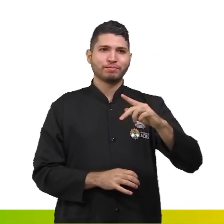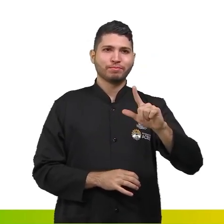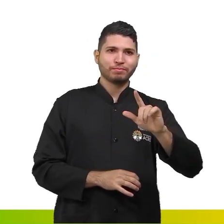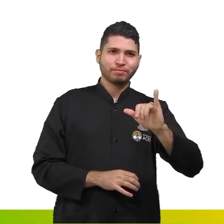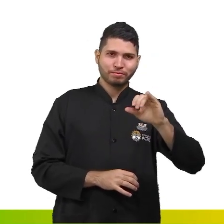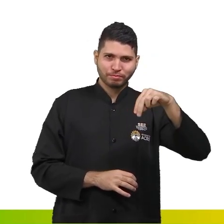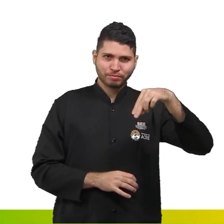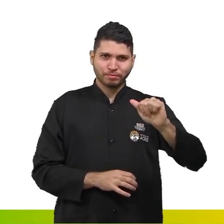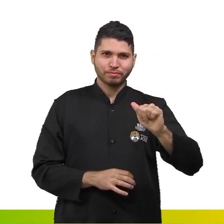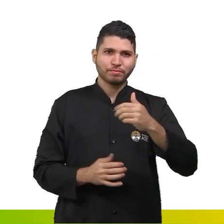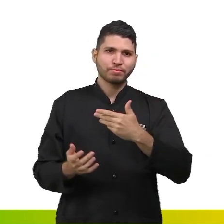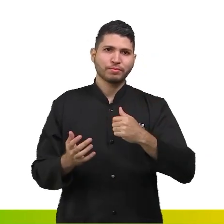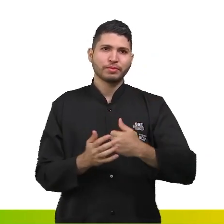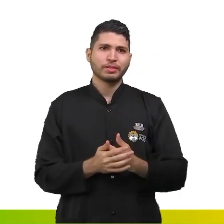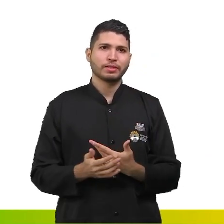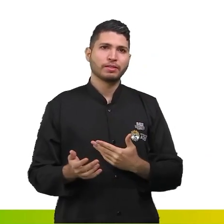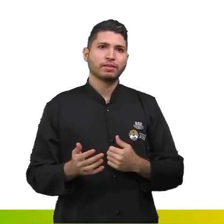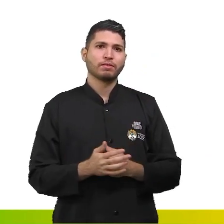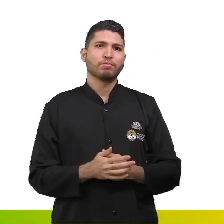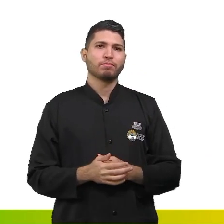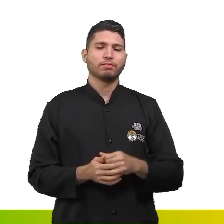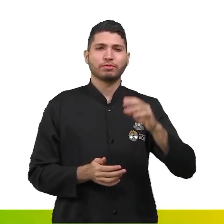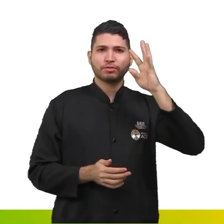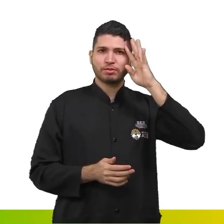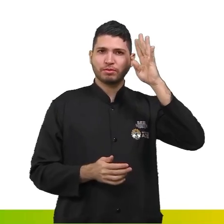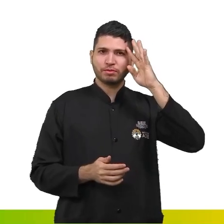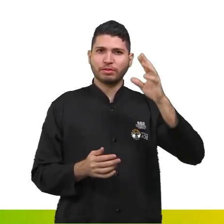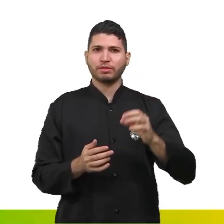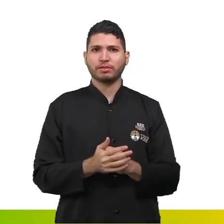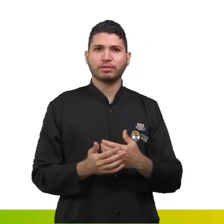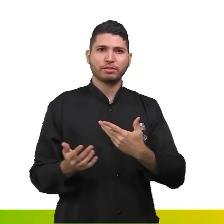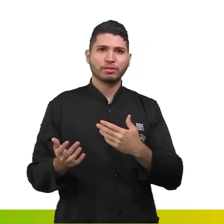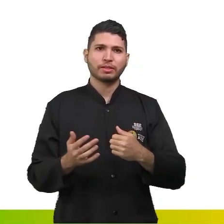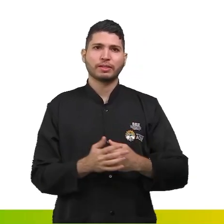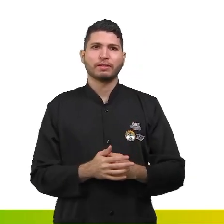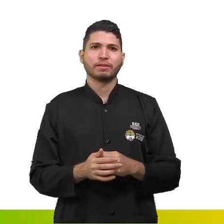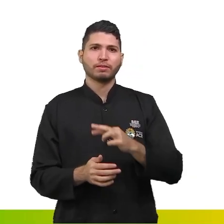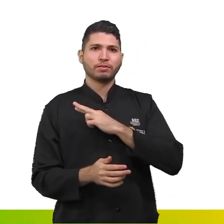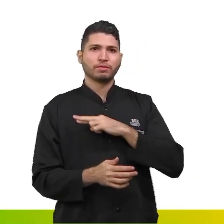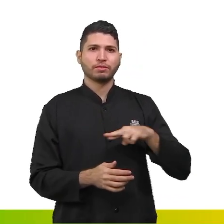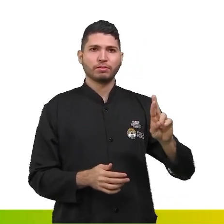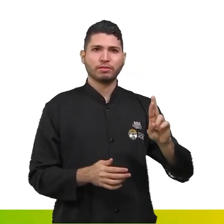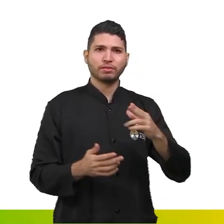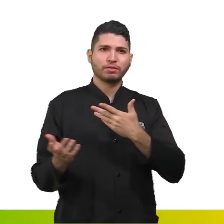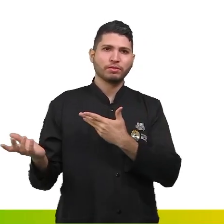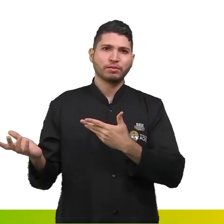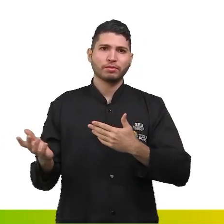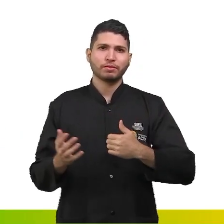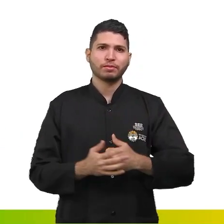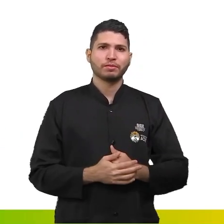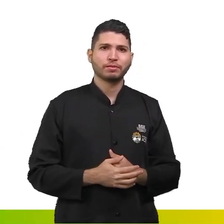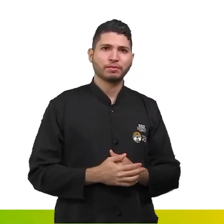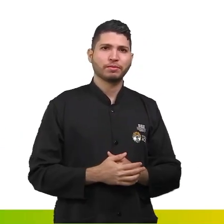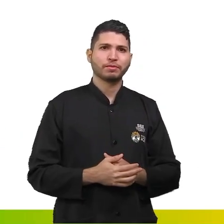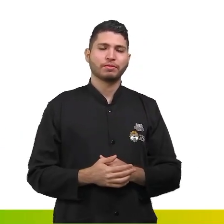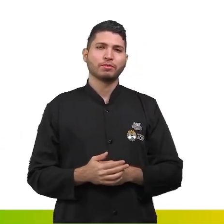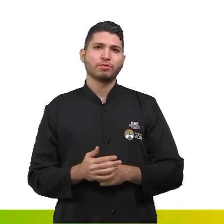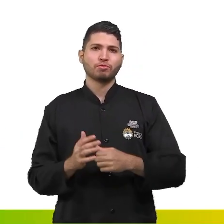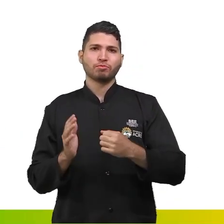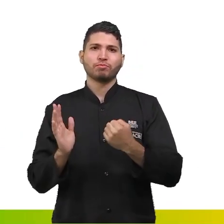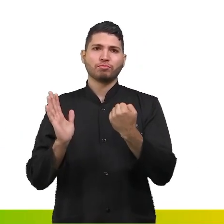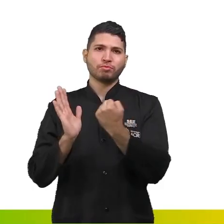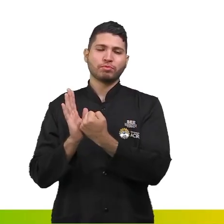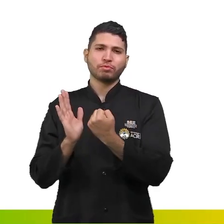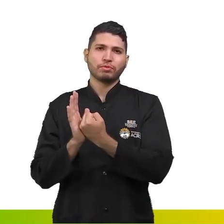Vedanta, taoísmo, maoísmo, confucionismo, entre outras. Esse símbolo do yin yang que nós temos aí do lado